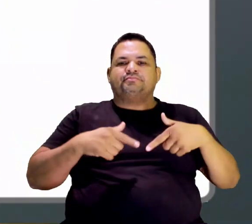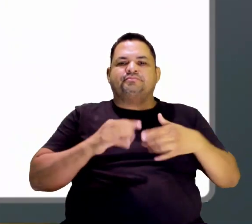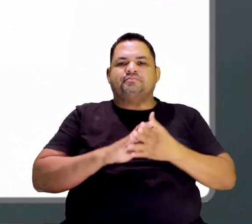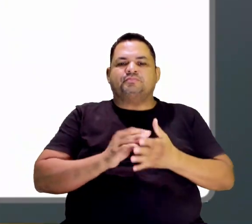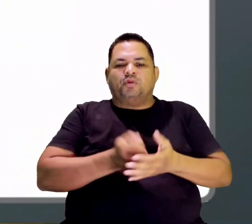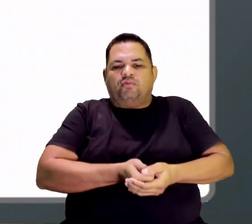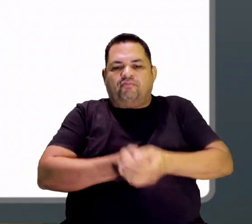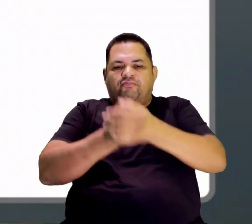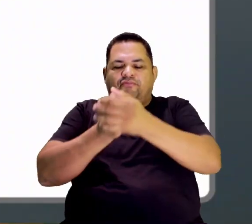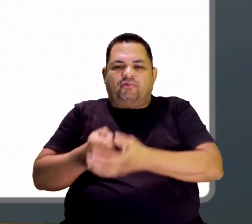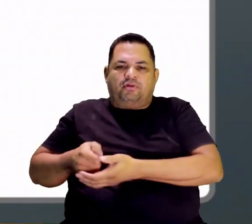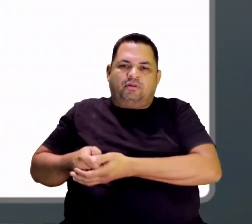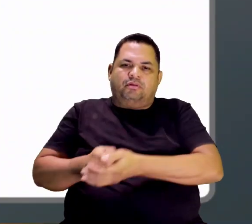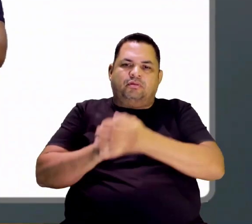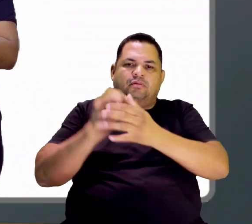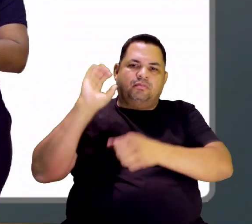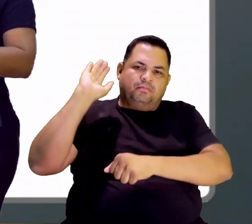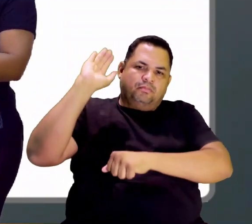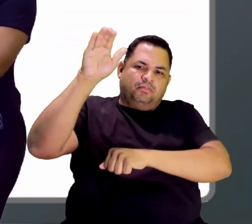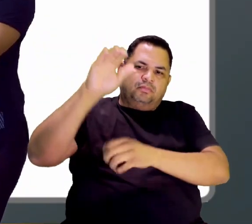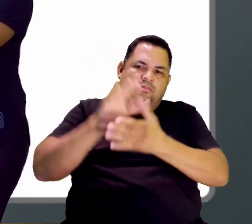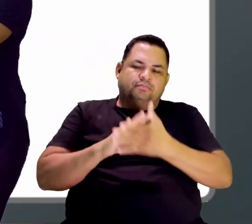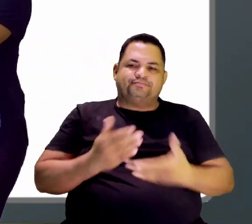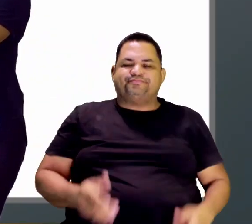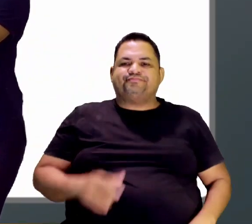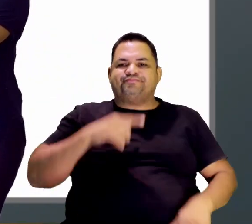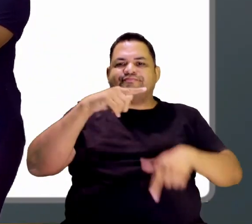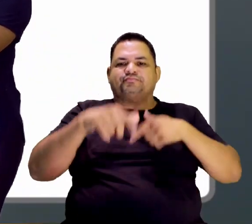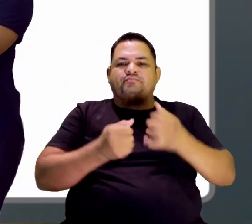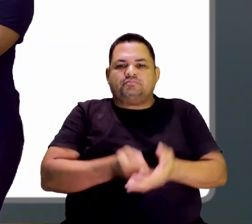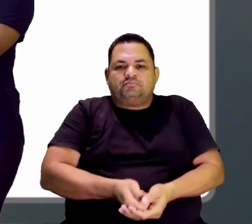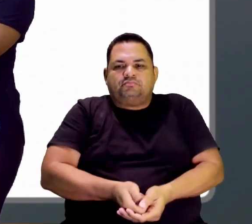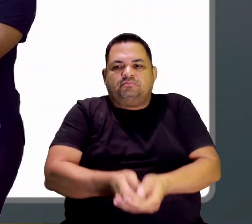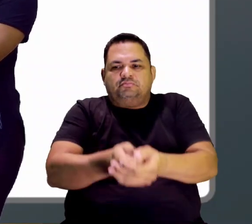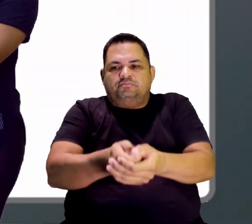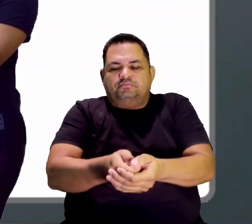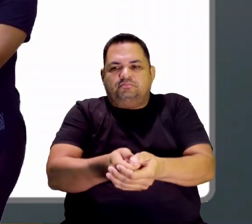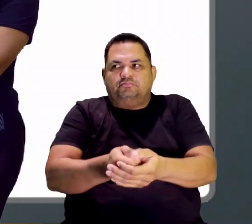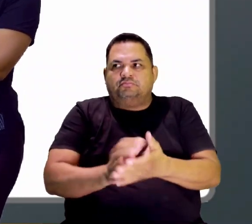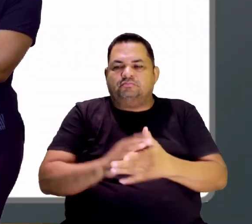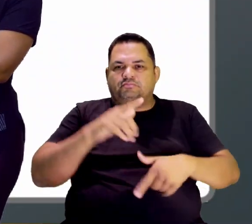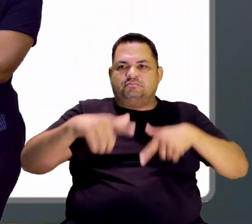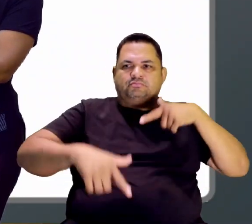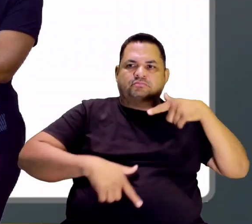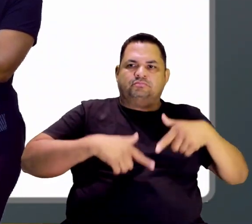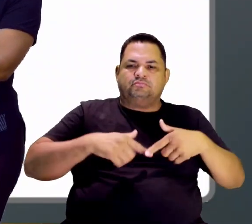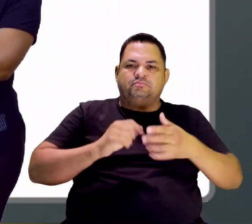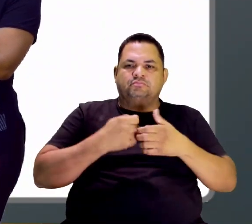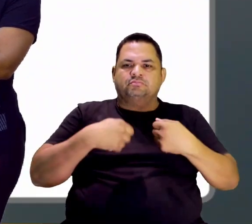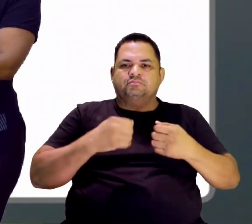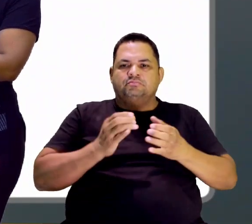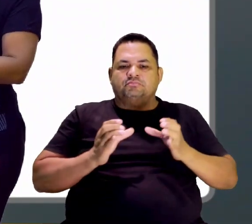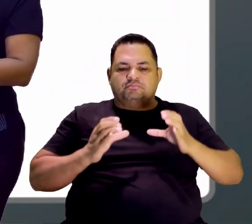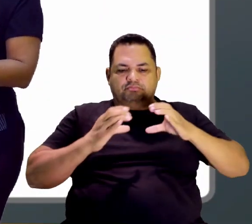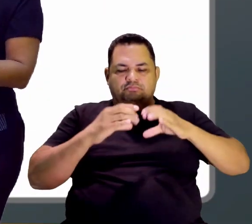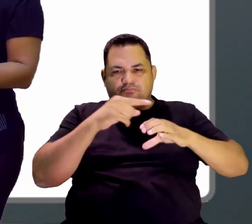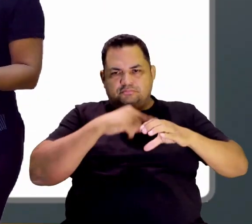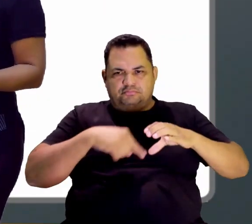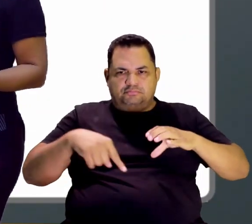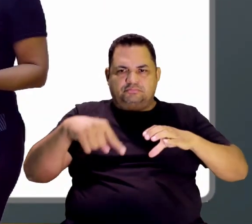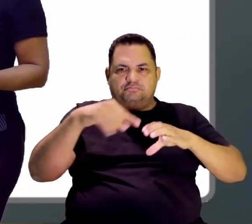com a parte interna do pé. Você pode trabalhar o passe com a parte externa. Pode trabalhar até uma bicuda, se